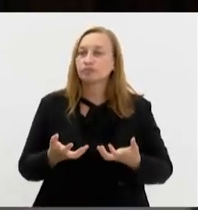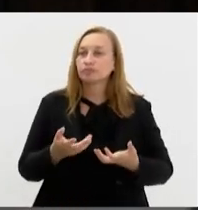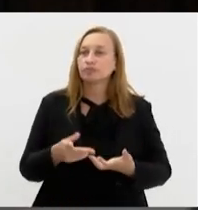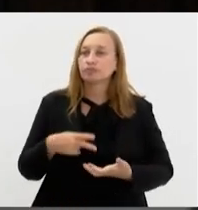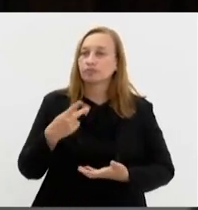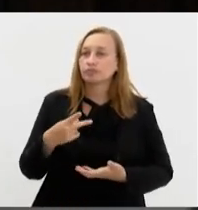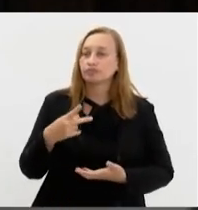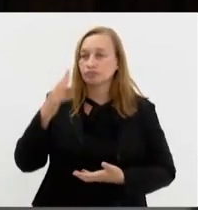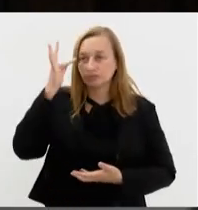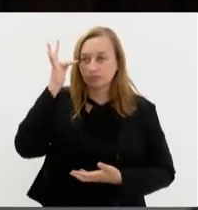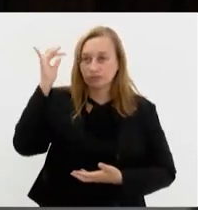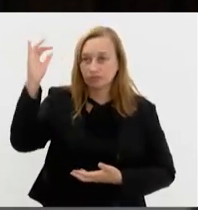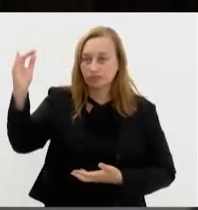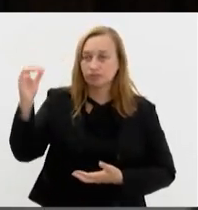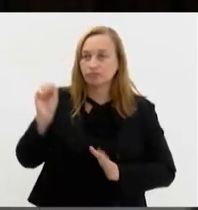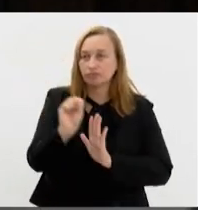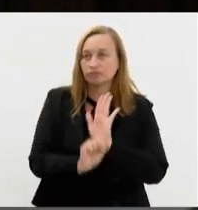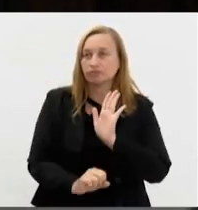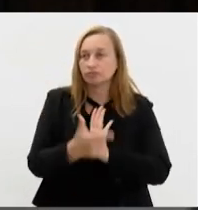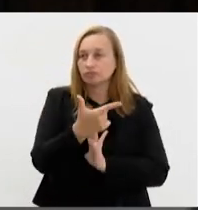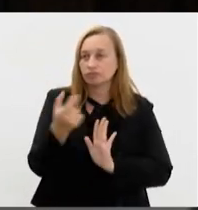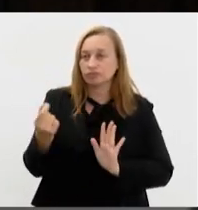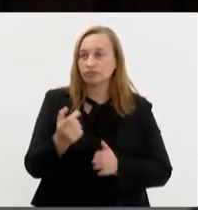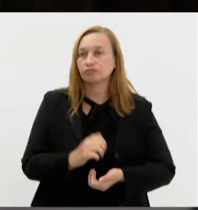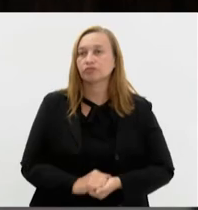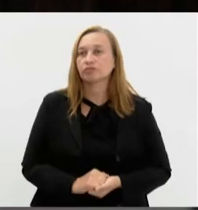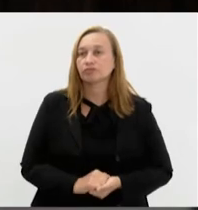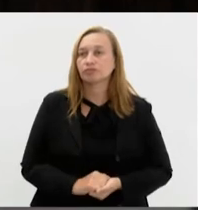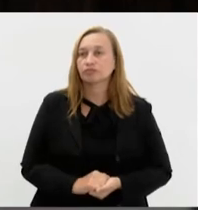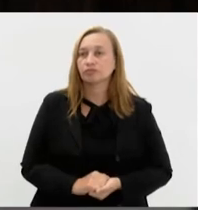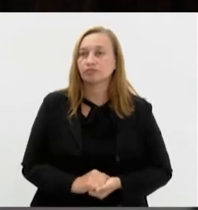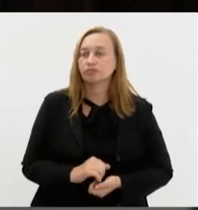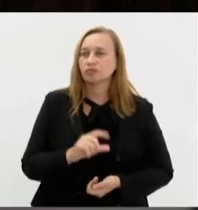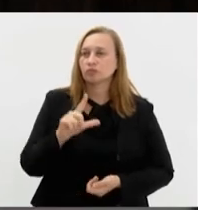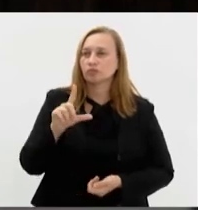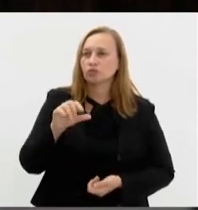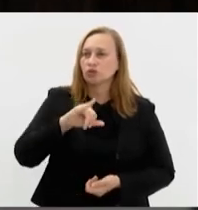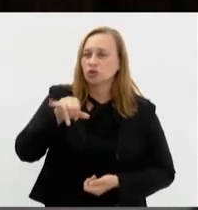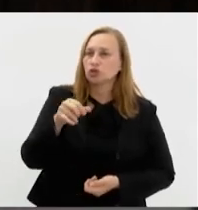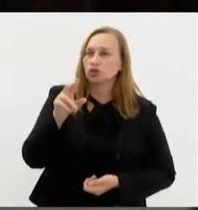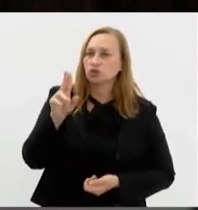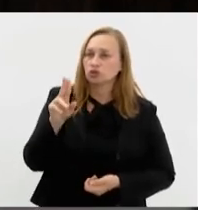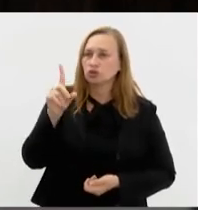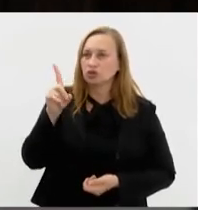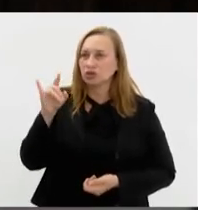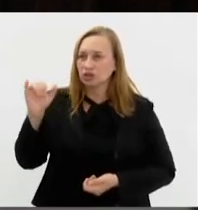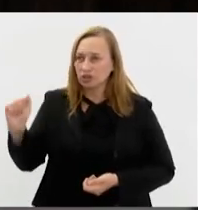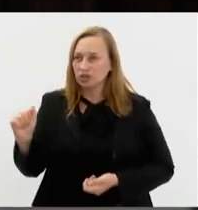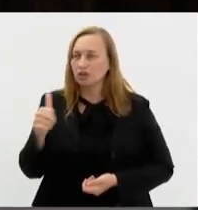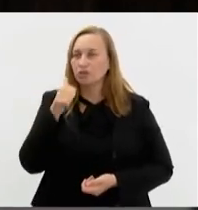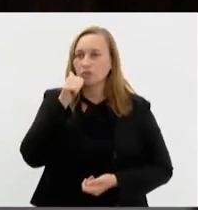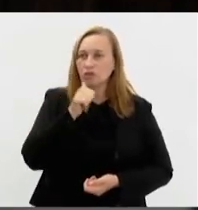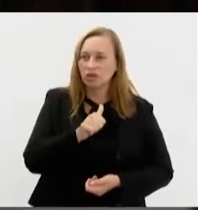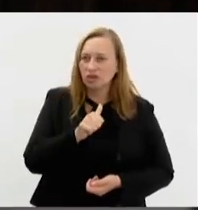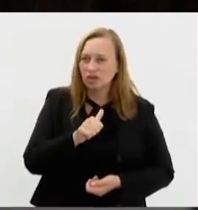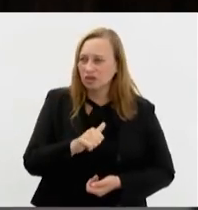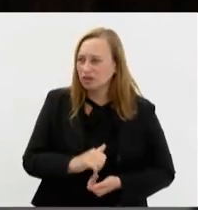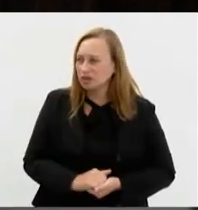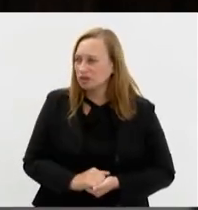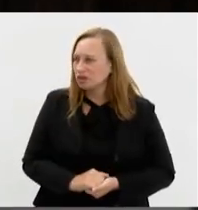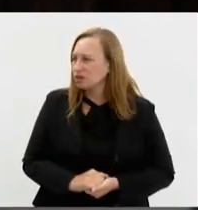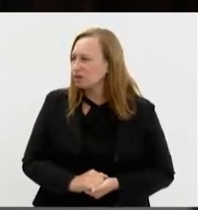grandes filósofas do século XX judia mulher que é han arent Mr